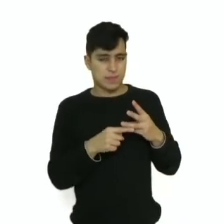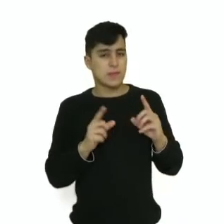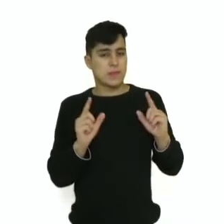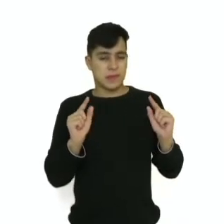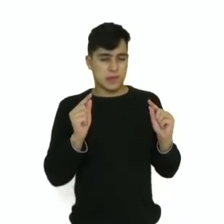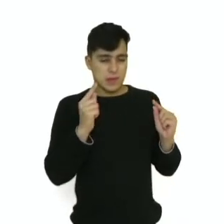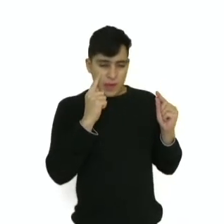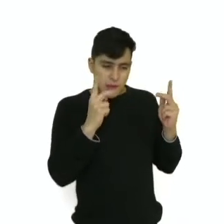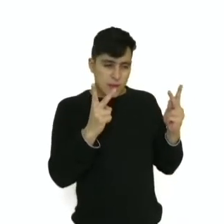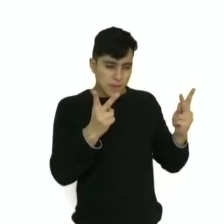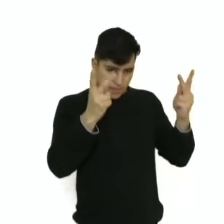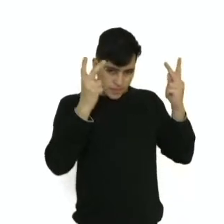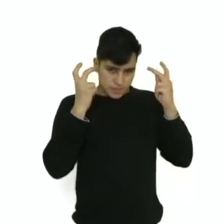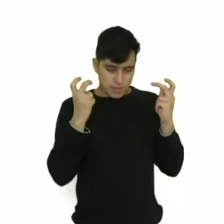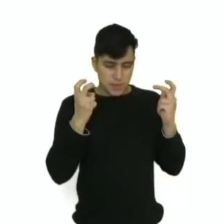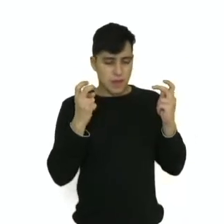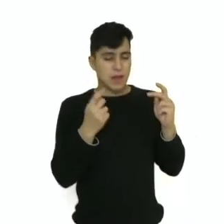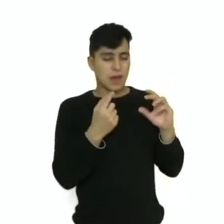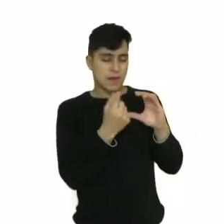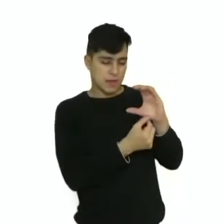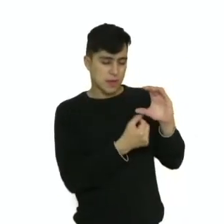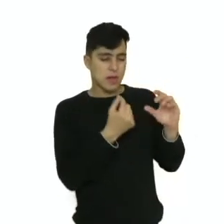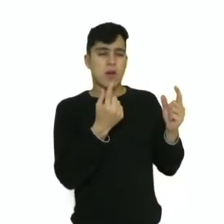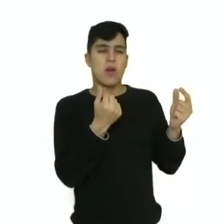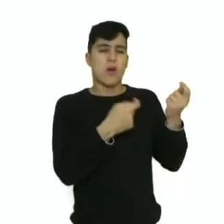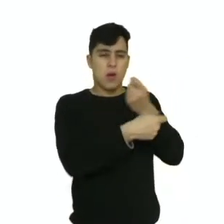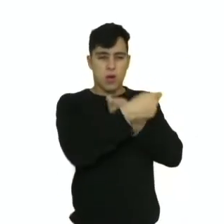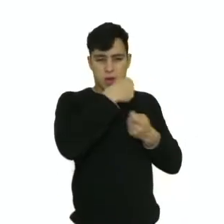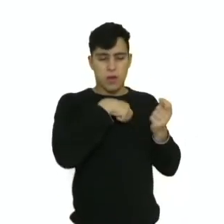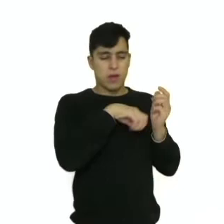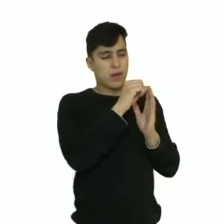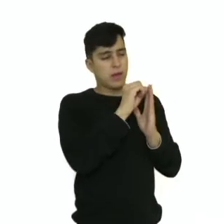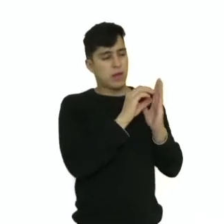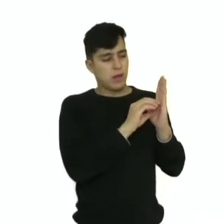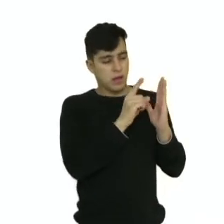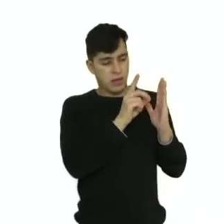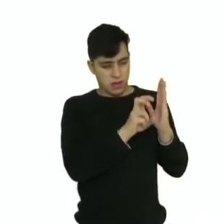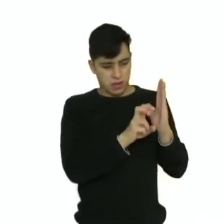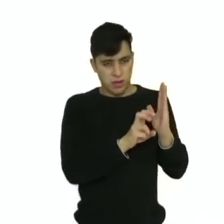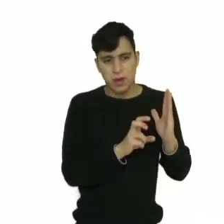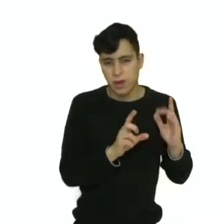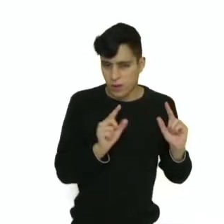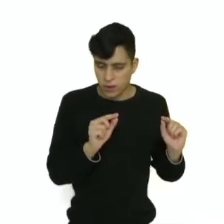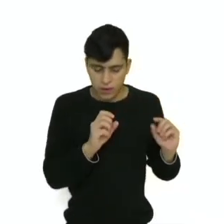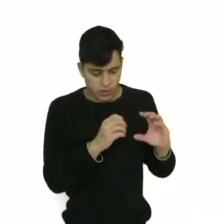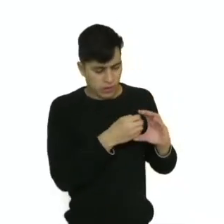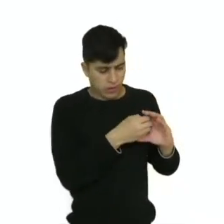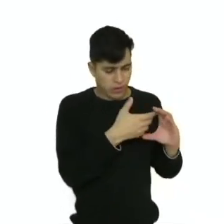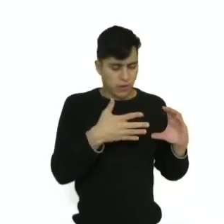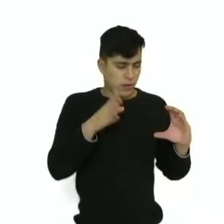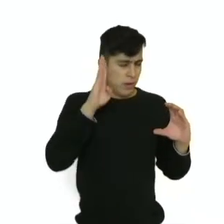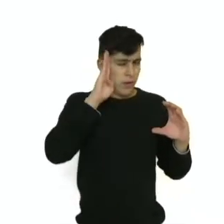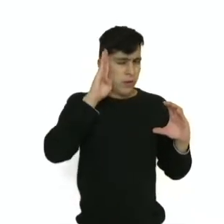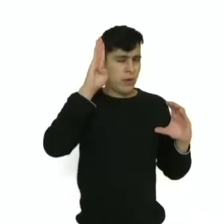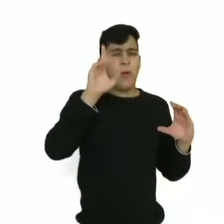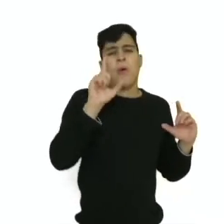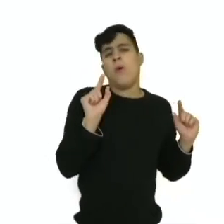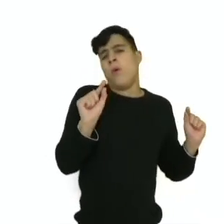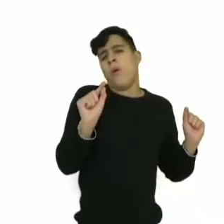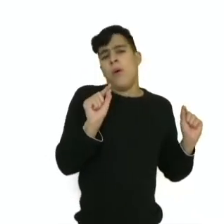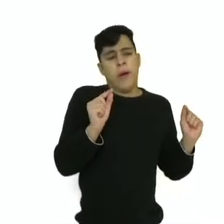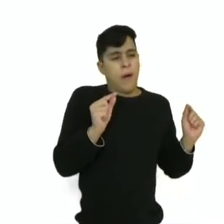nós observamos um capitalismo comercial, século XV, com as características principalmente baseadas